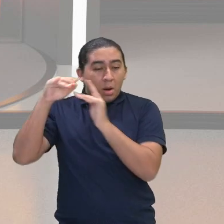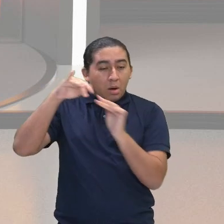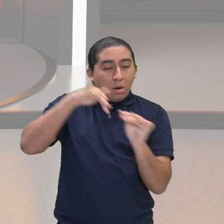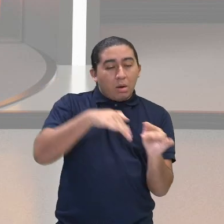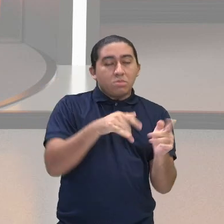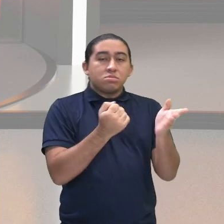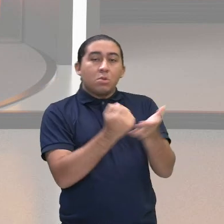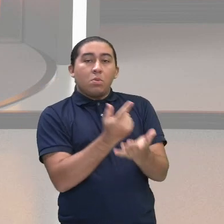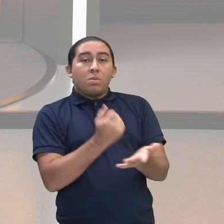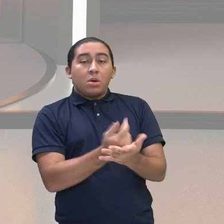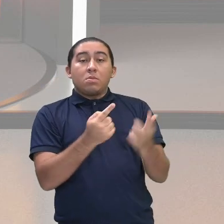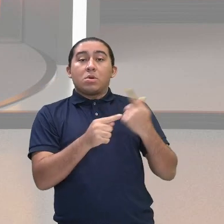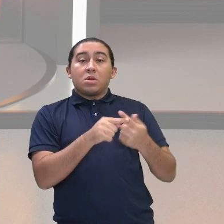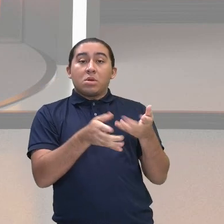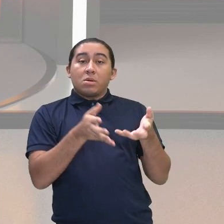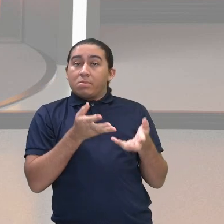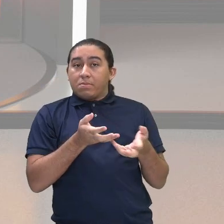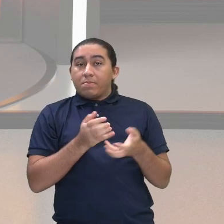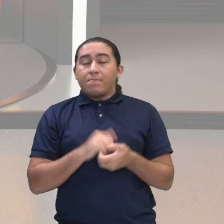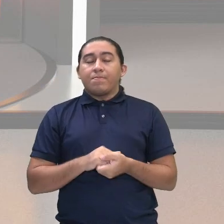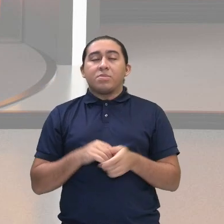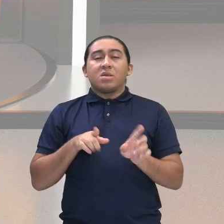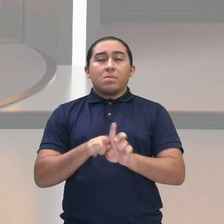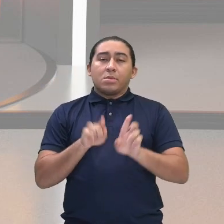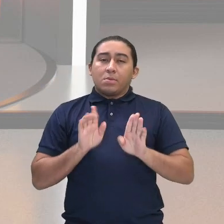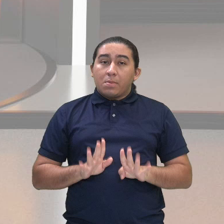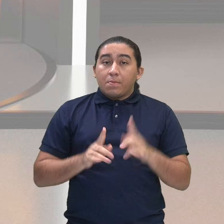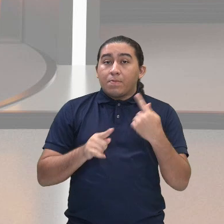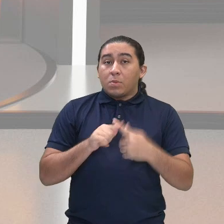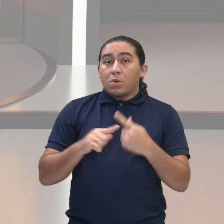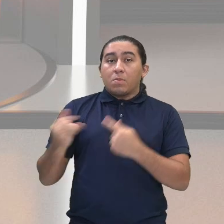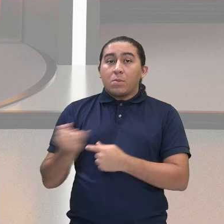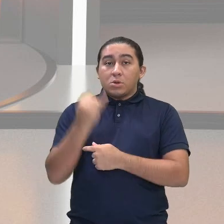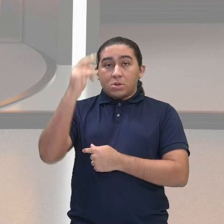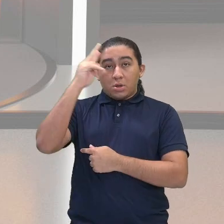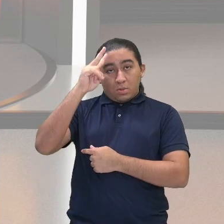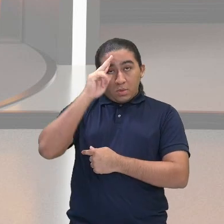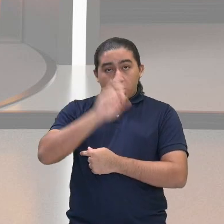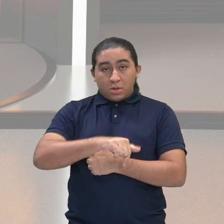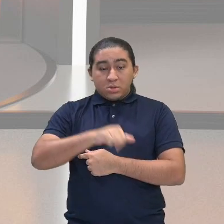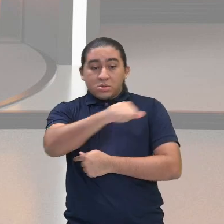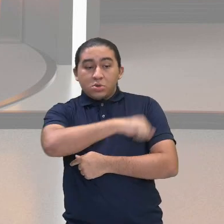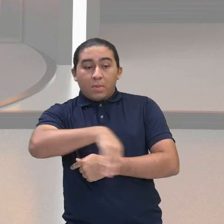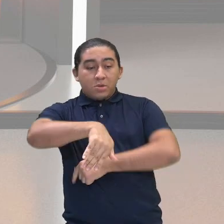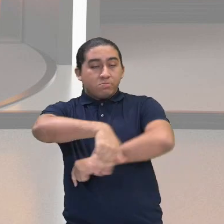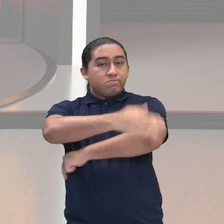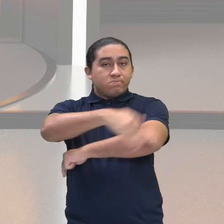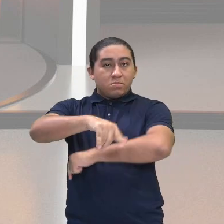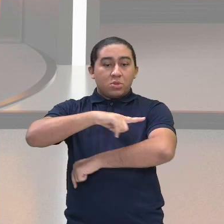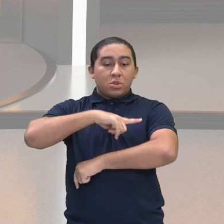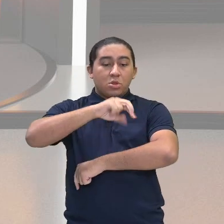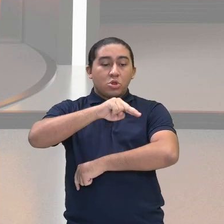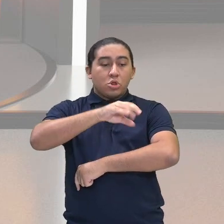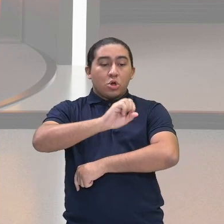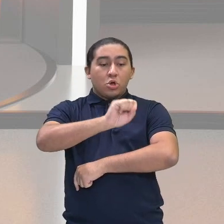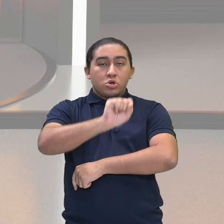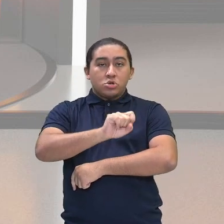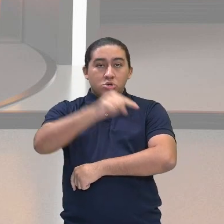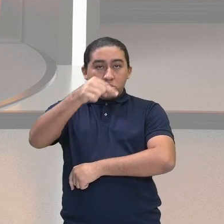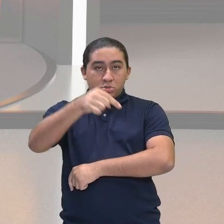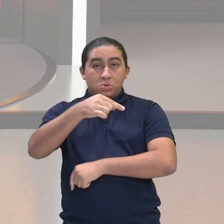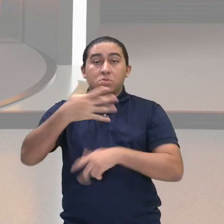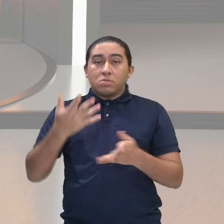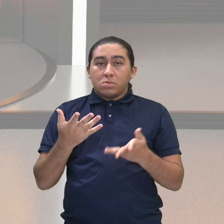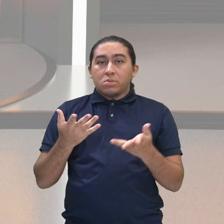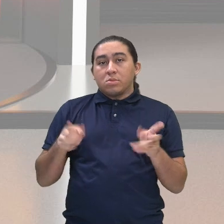que estavam ali como clientes. Por que é importante a gente citar esses nós comerciais? Porque é a partir desses pontos que a gente vai